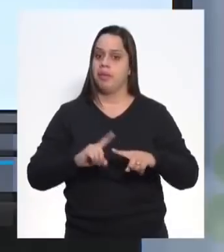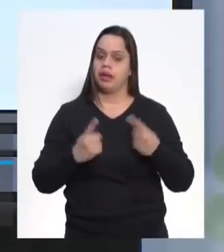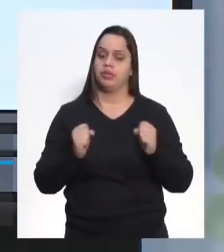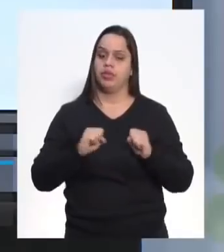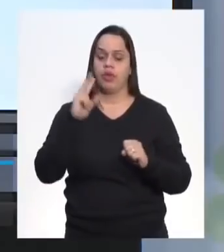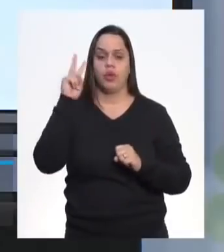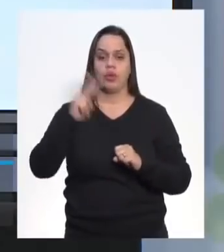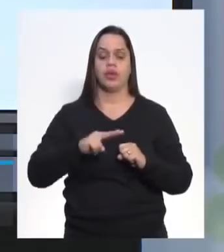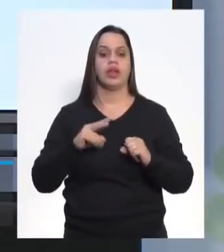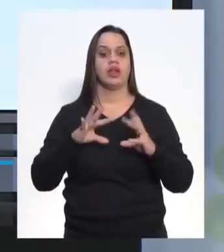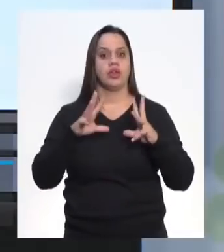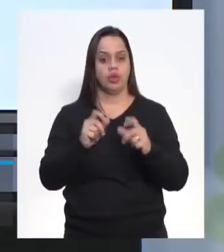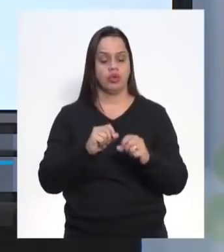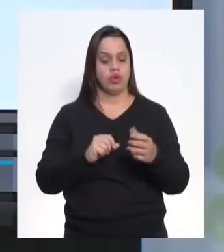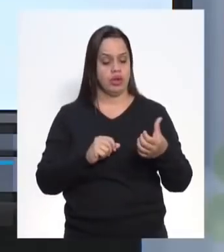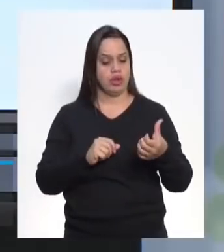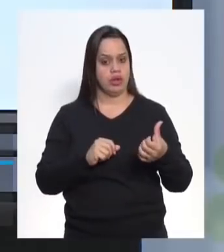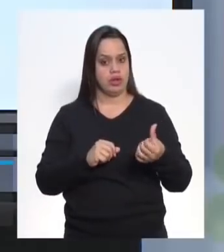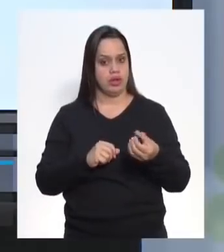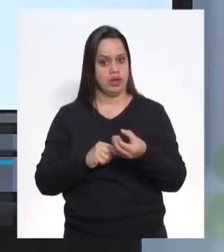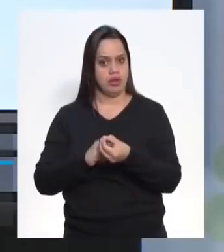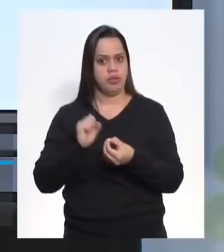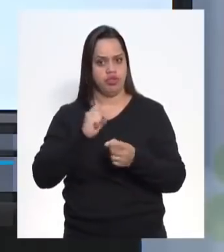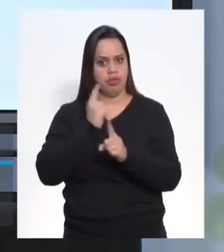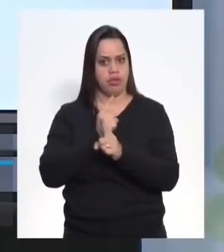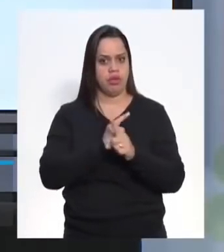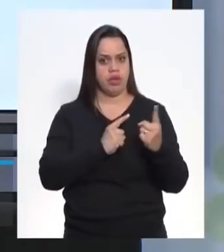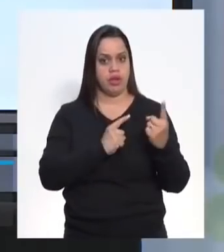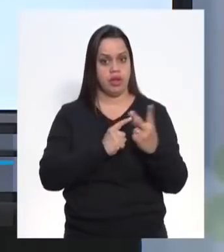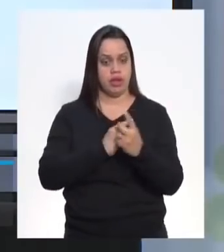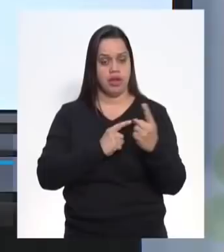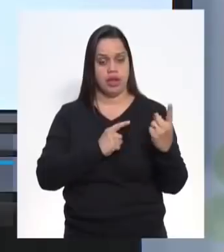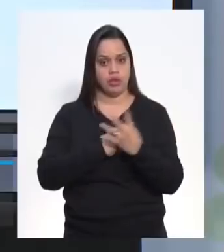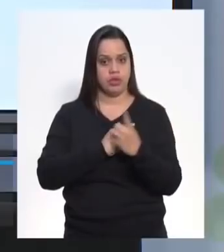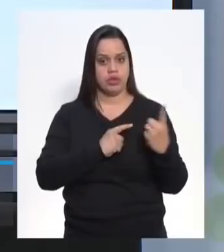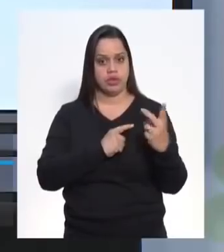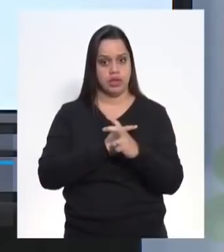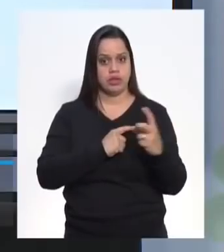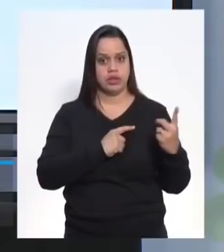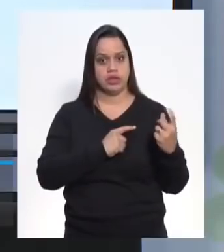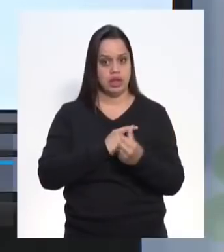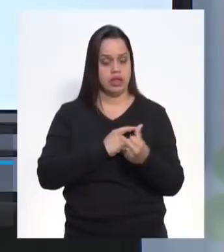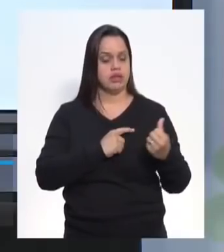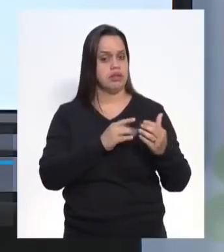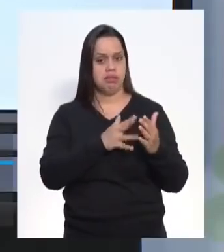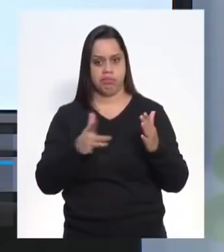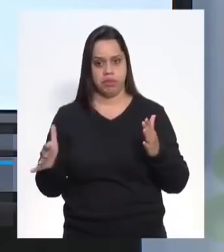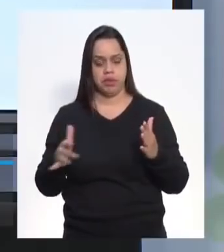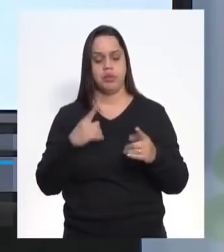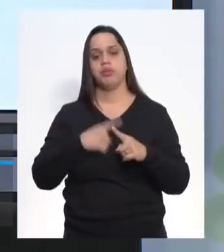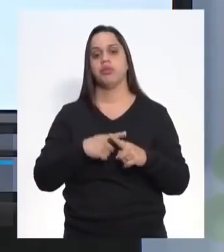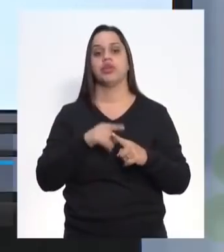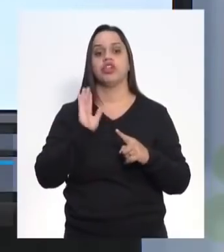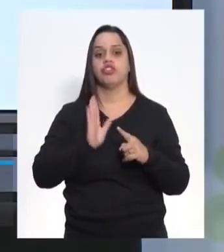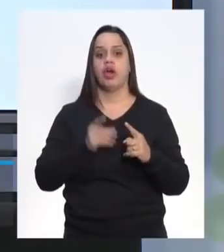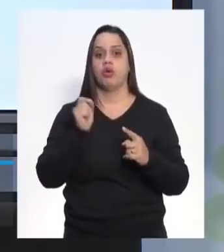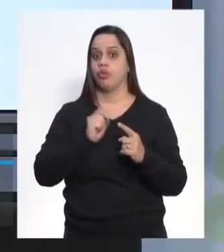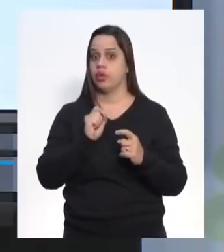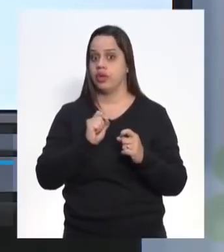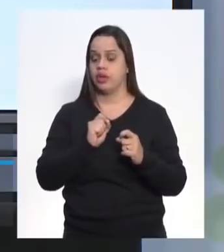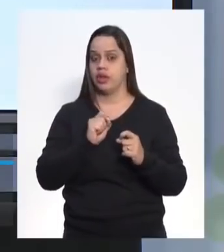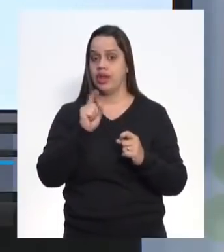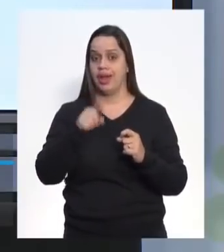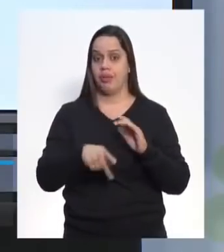são 600, eu poderia identificar o 14, o 15, o 16 e assim por diante, né? Já que a casa da centena é o 6.